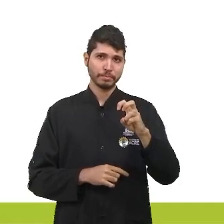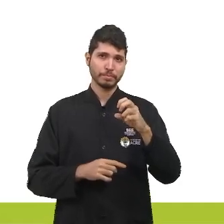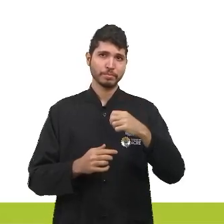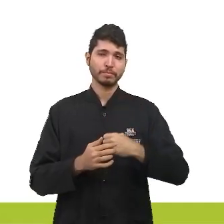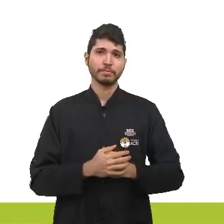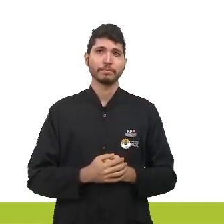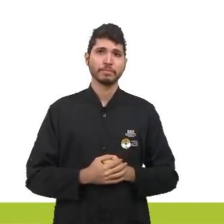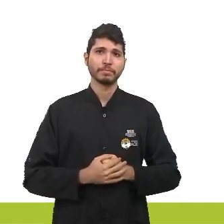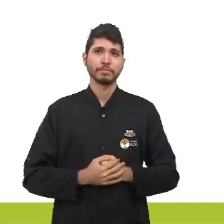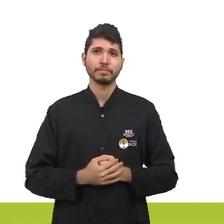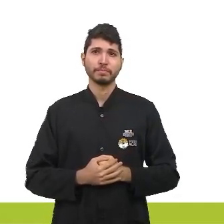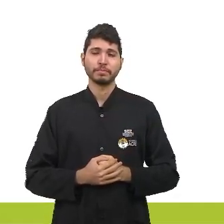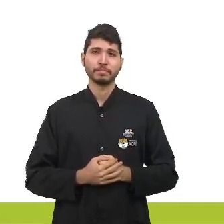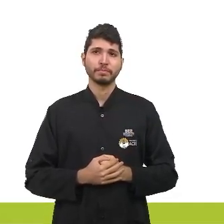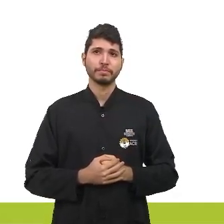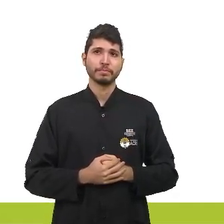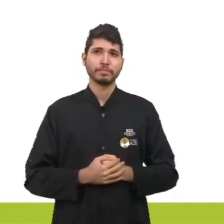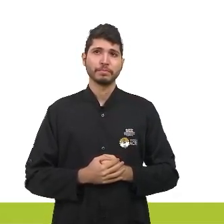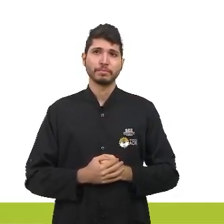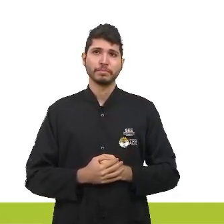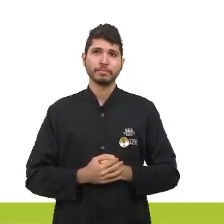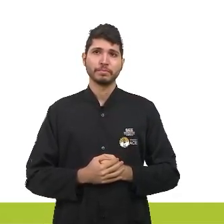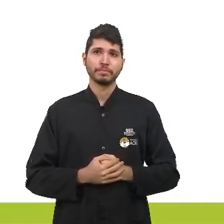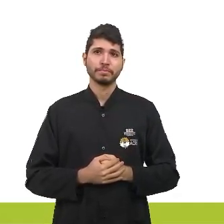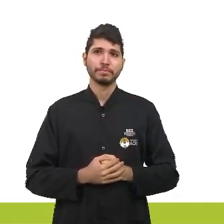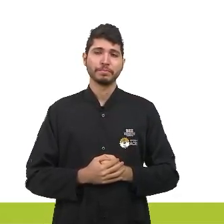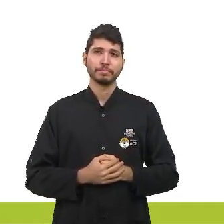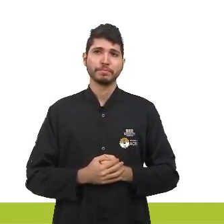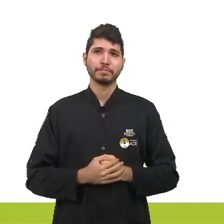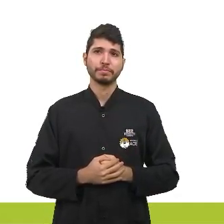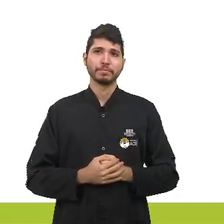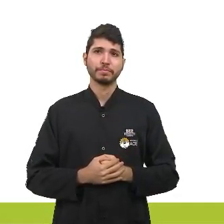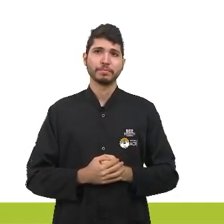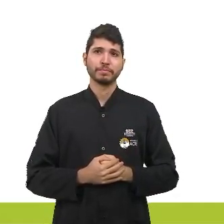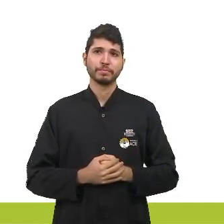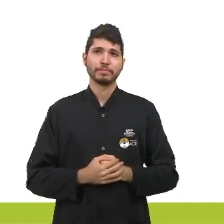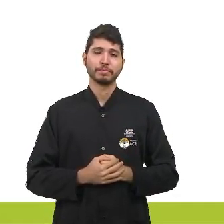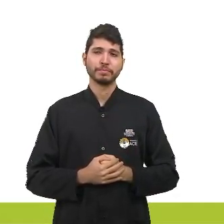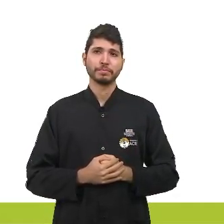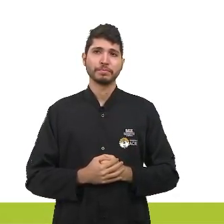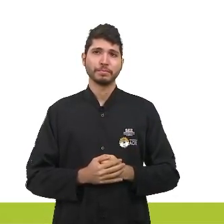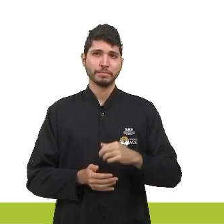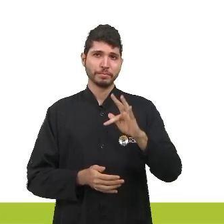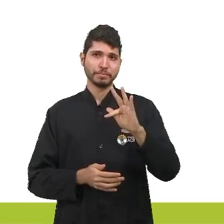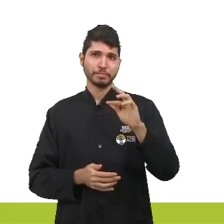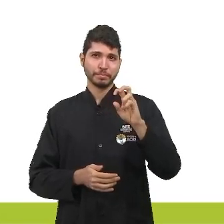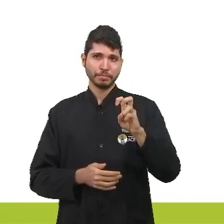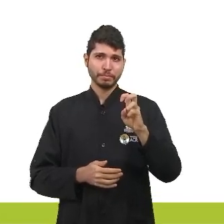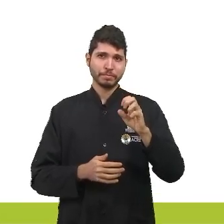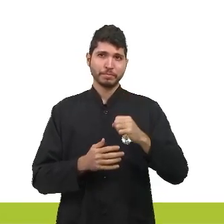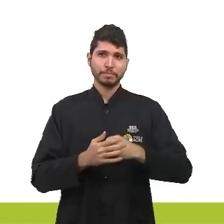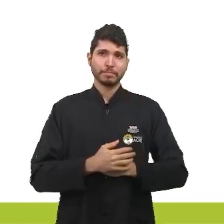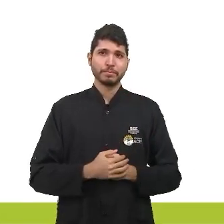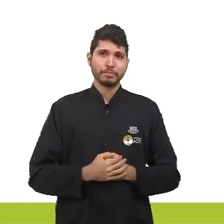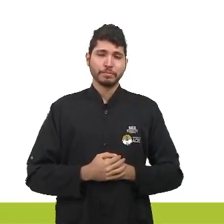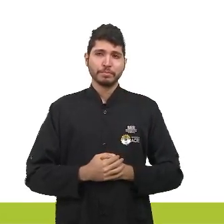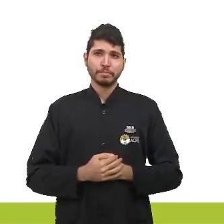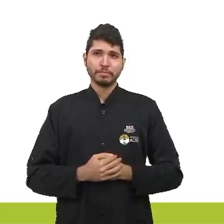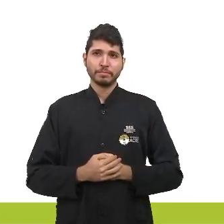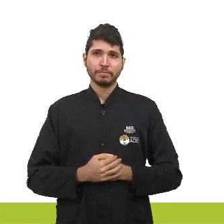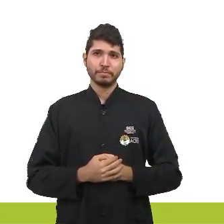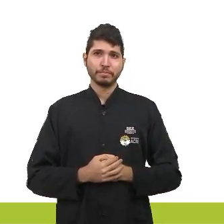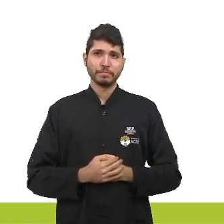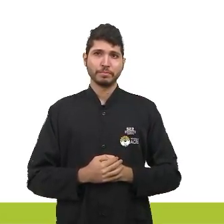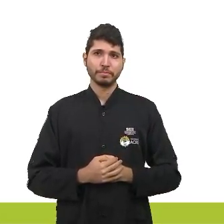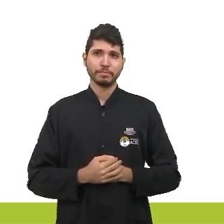4F5 é F5. Então, vou ter F5. E 30 menos 28, 2.